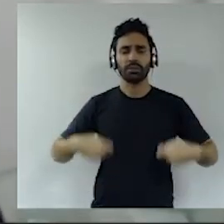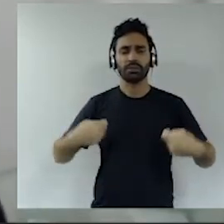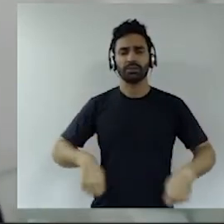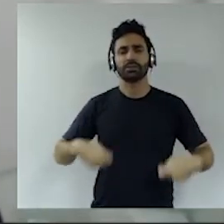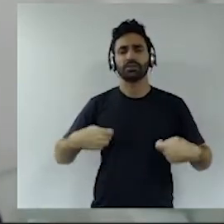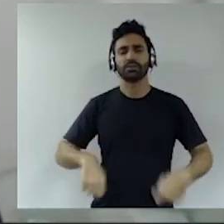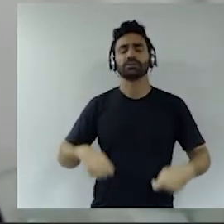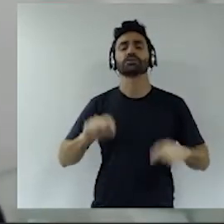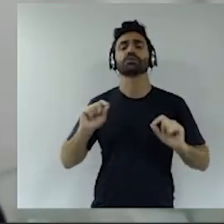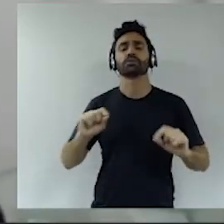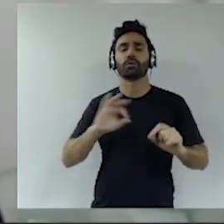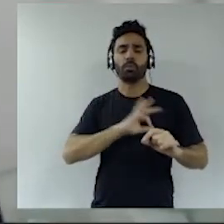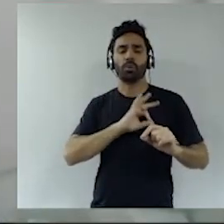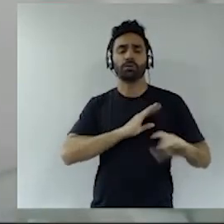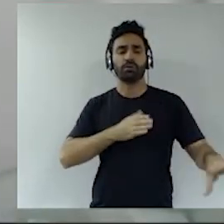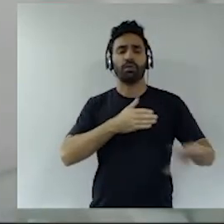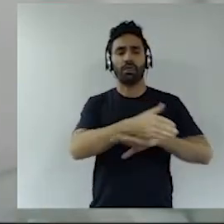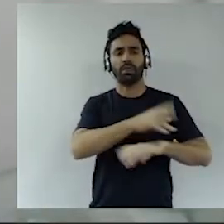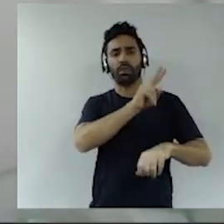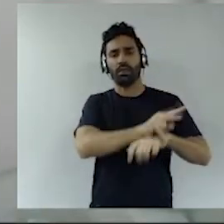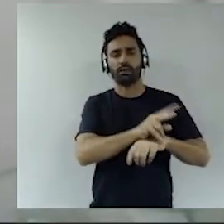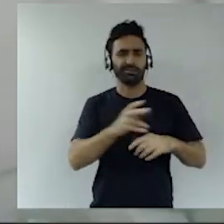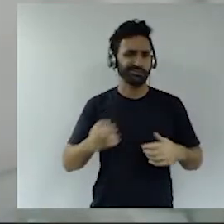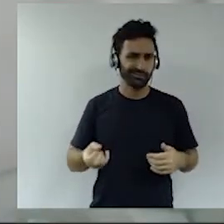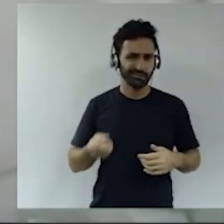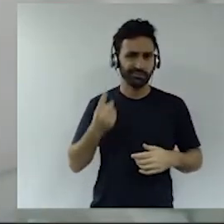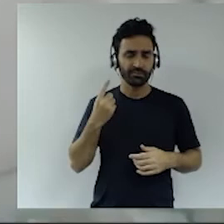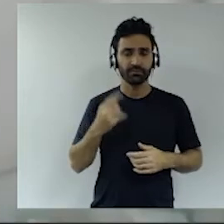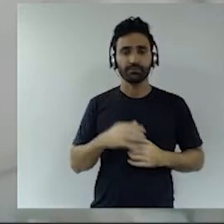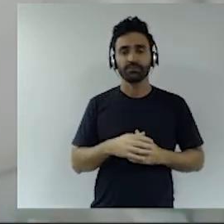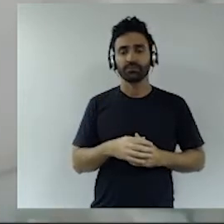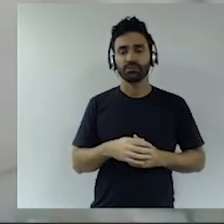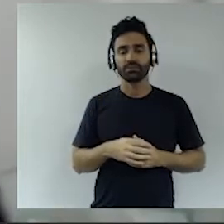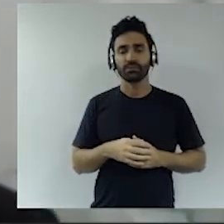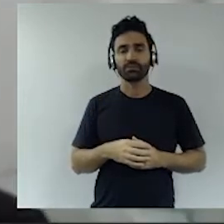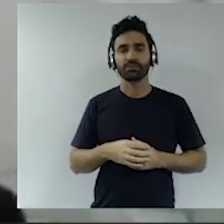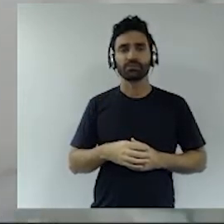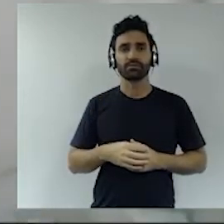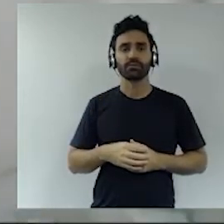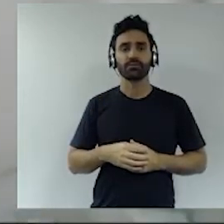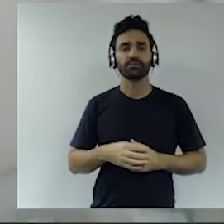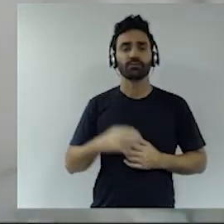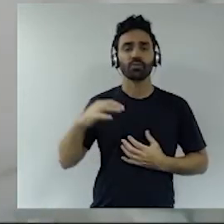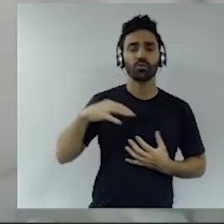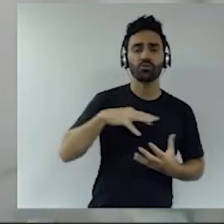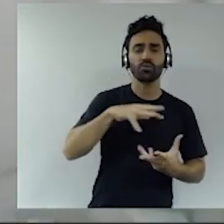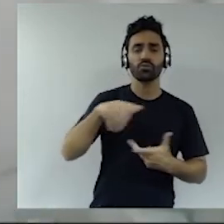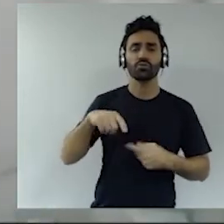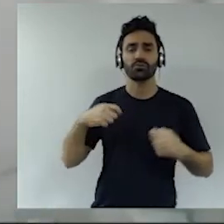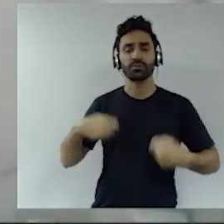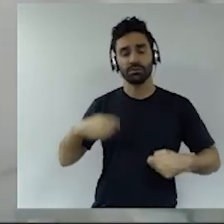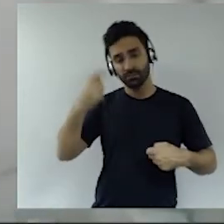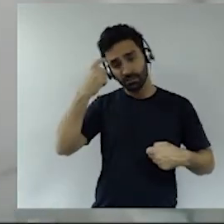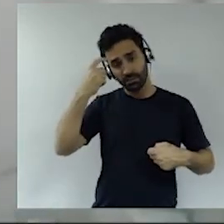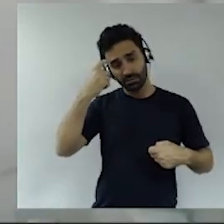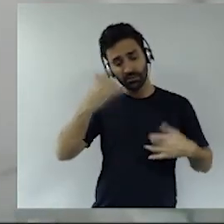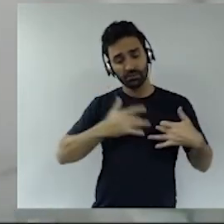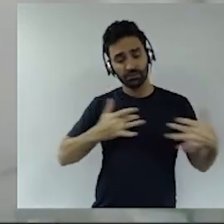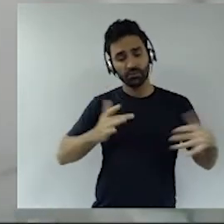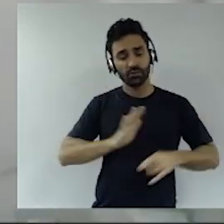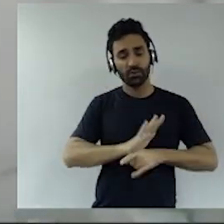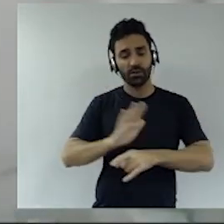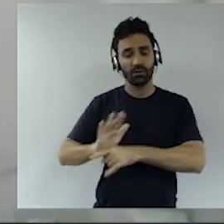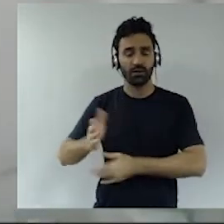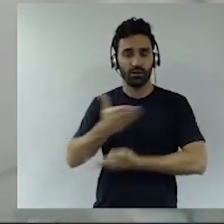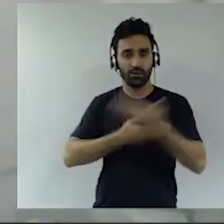da intervenção policial. A humanidade, como eu já disse, precisa repensar a pedagogia da solidariedade como